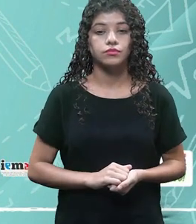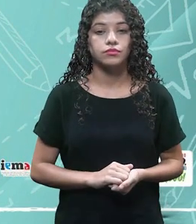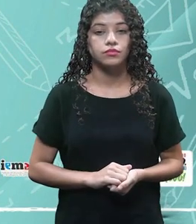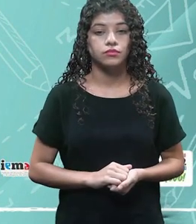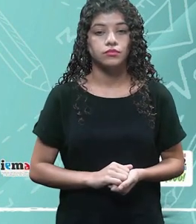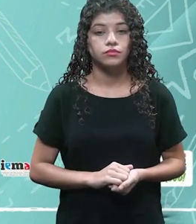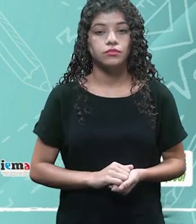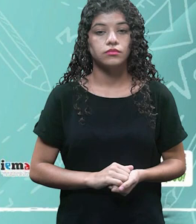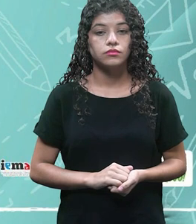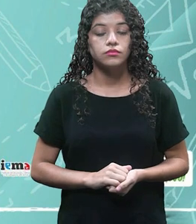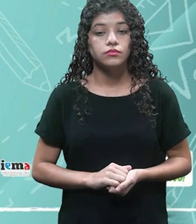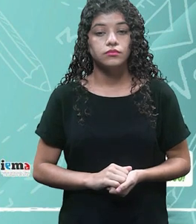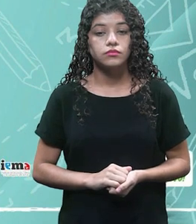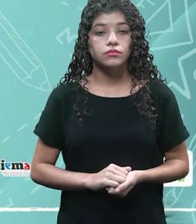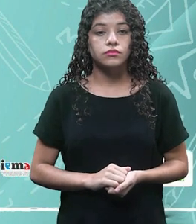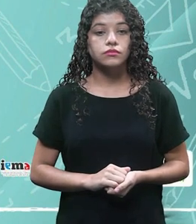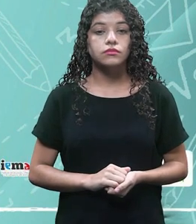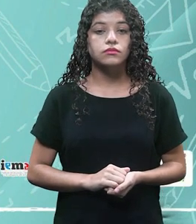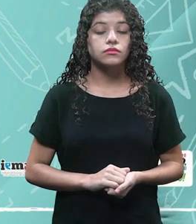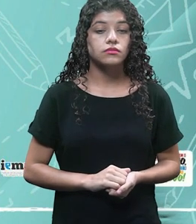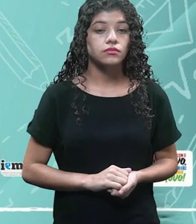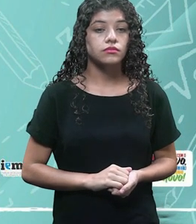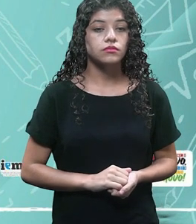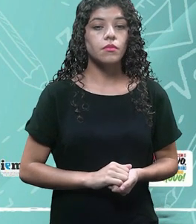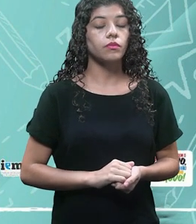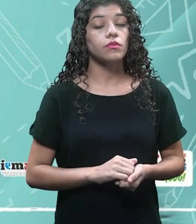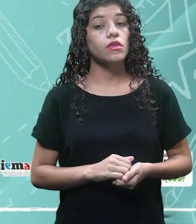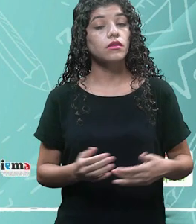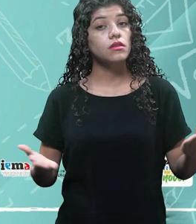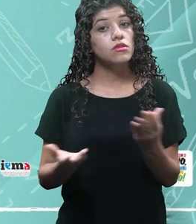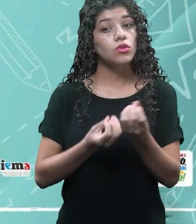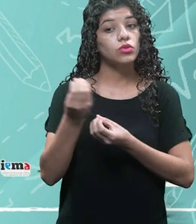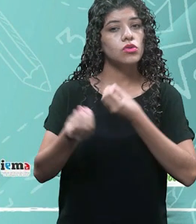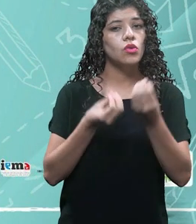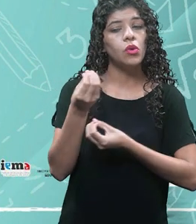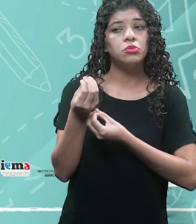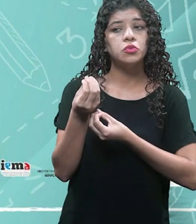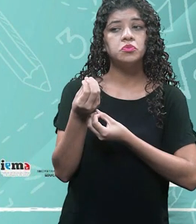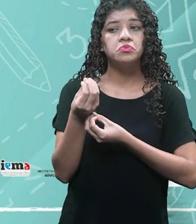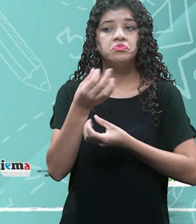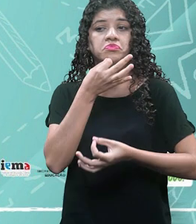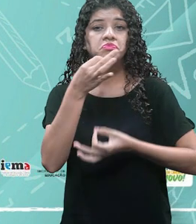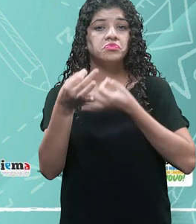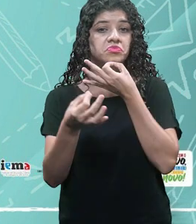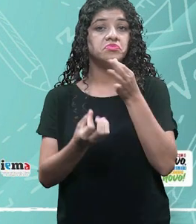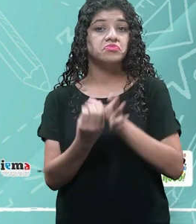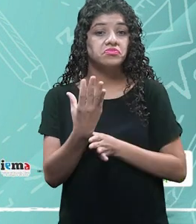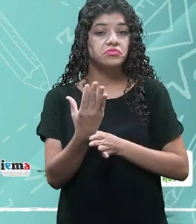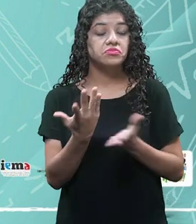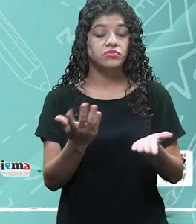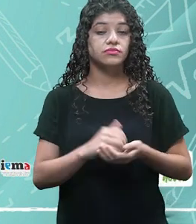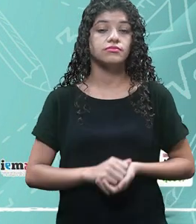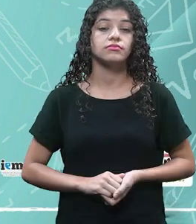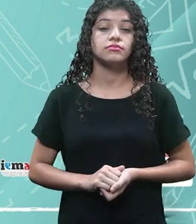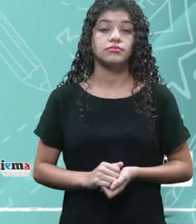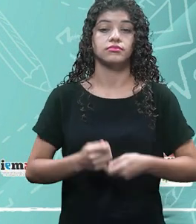pensamento em cima daquele texto né Seguindo aqui como formular argumentos outra maneira de se questionar um texto é escolher alguns